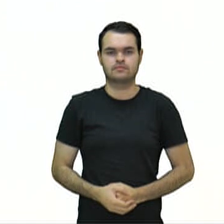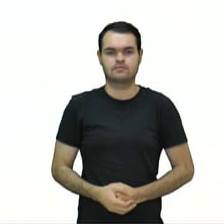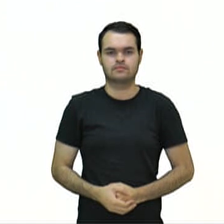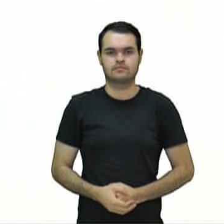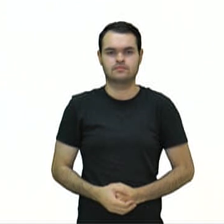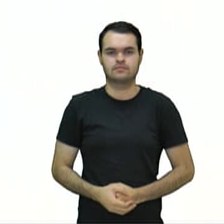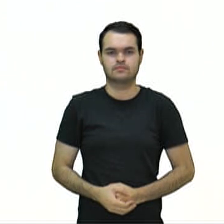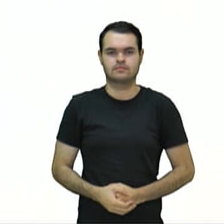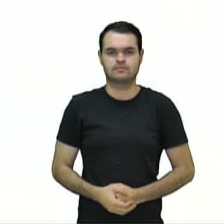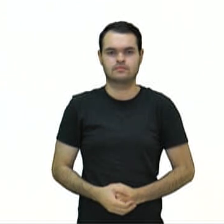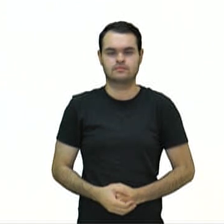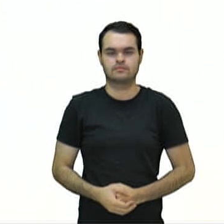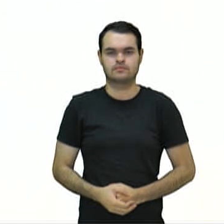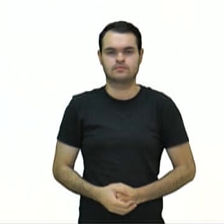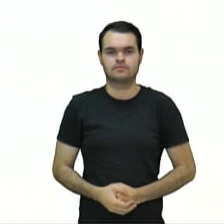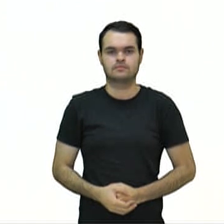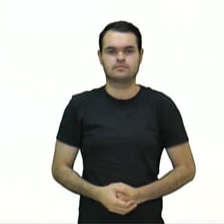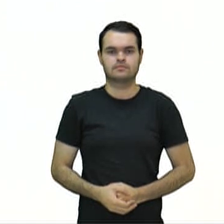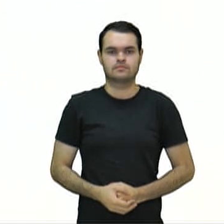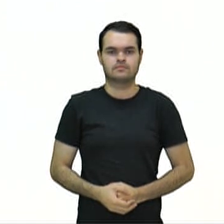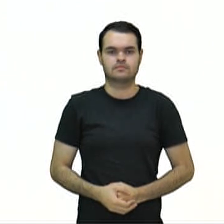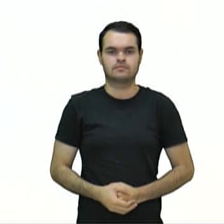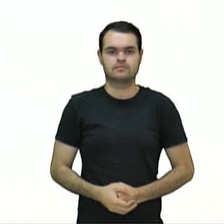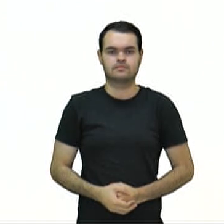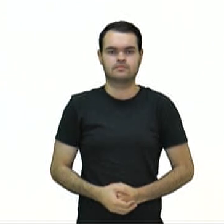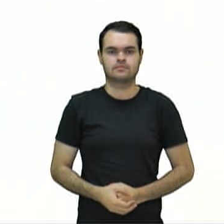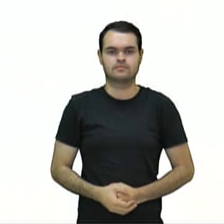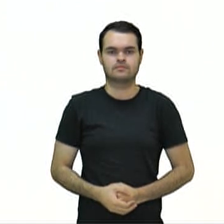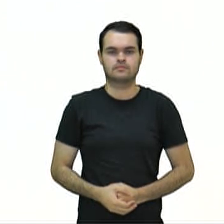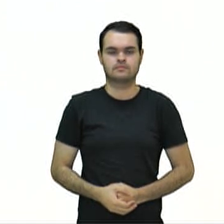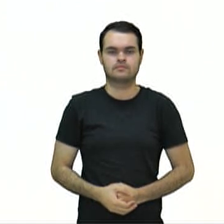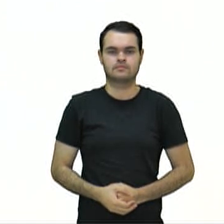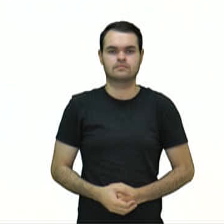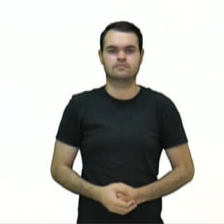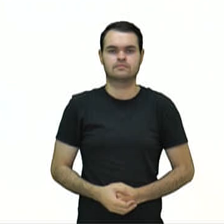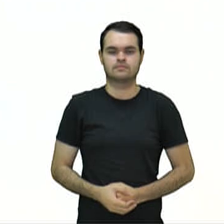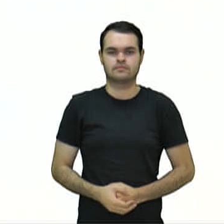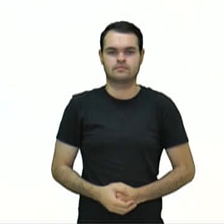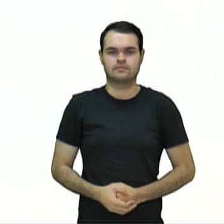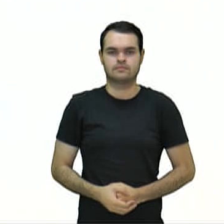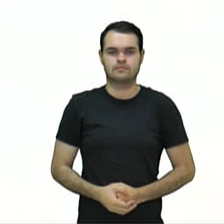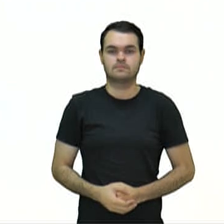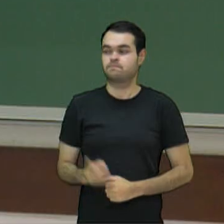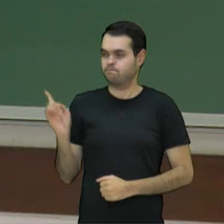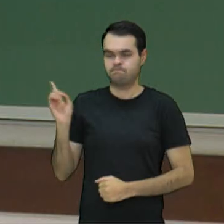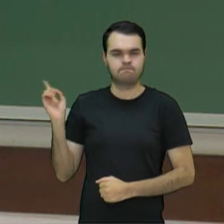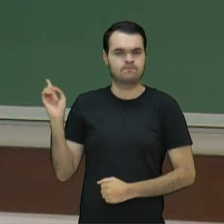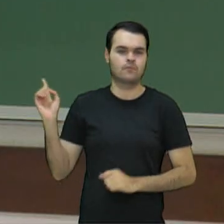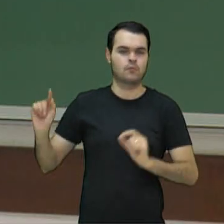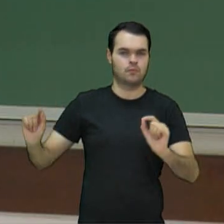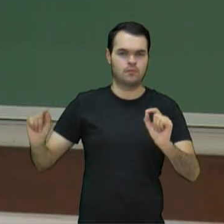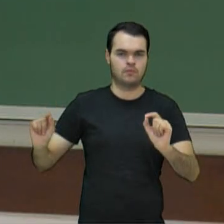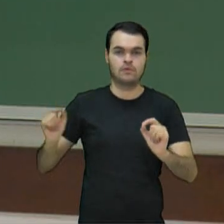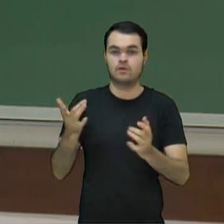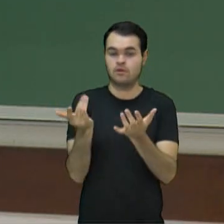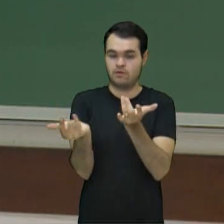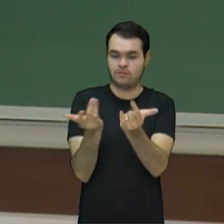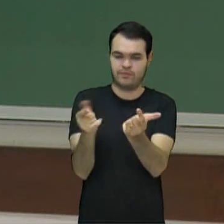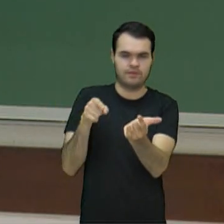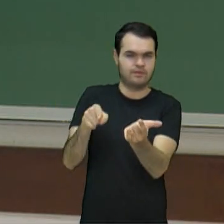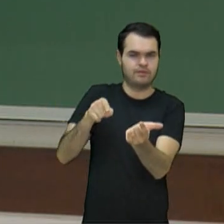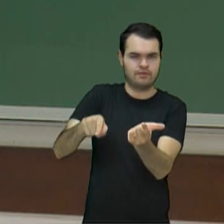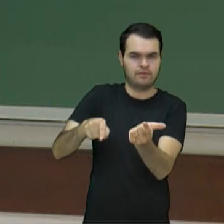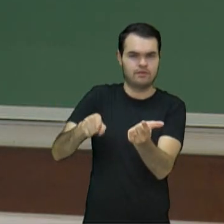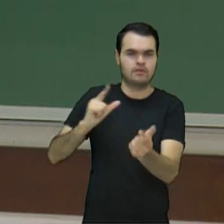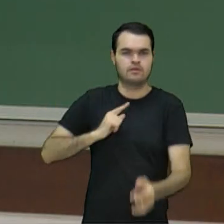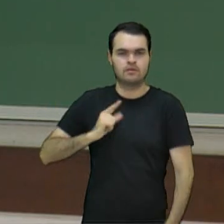with rejection, inadequacy and loneliness young readers could relate. Então, o Homem-Aranha, ele